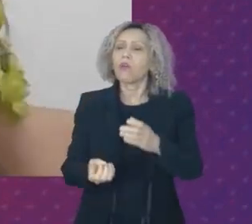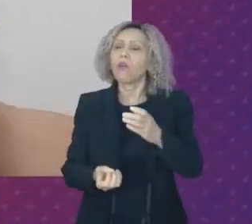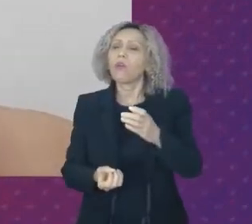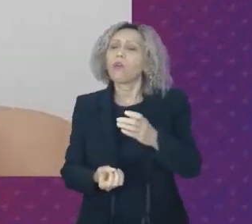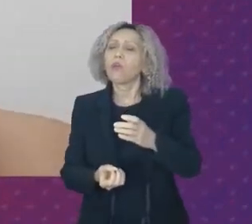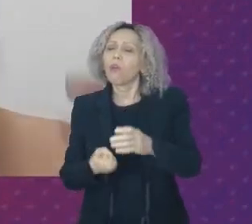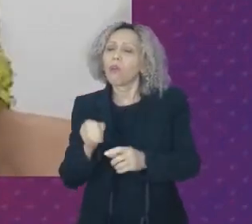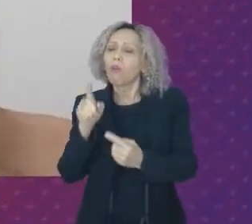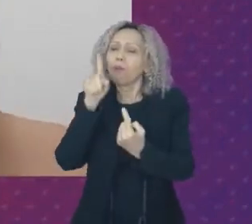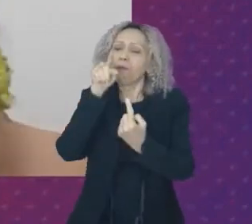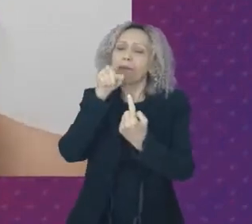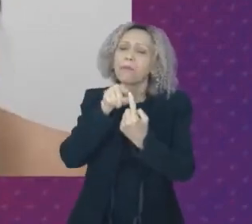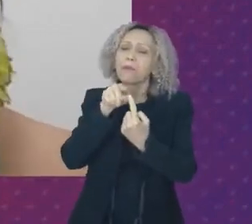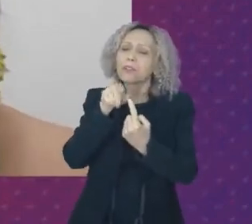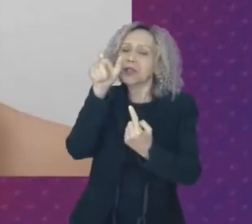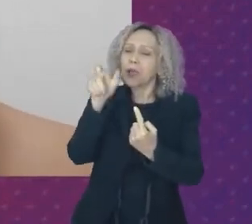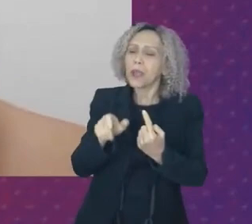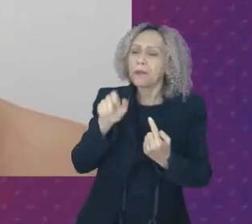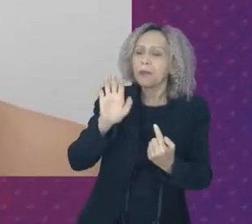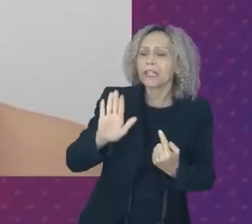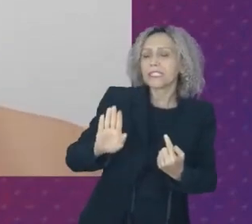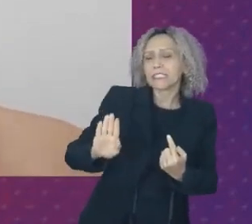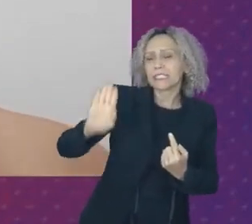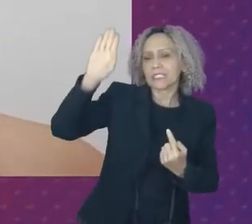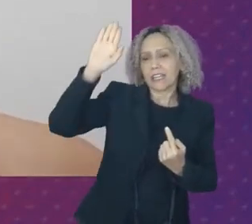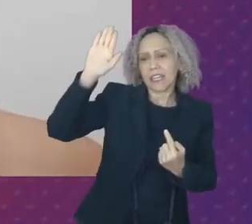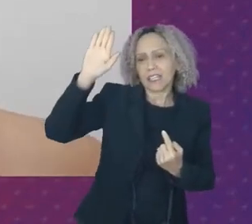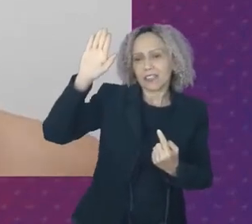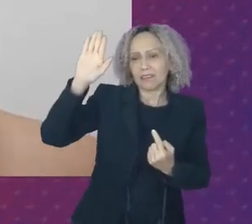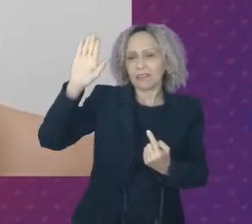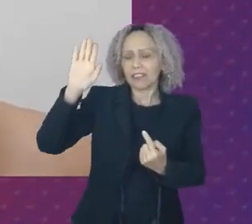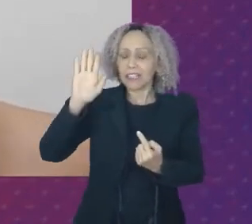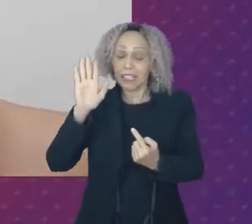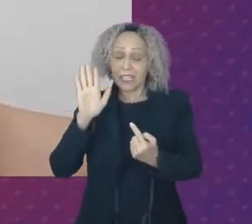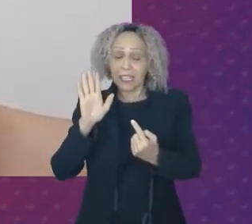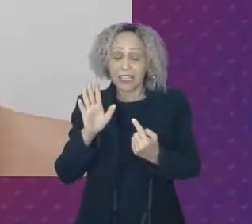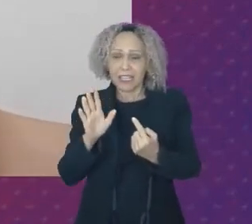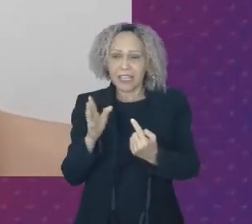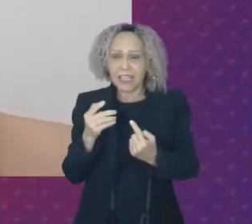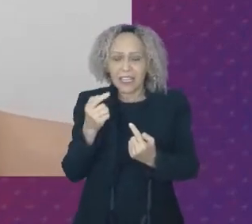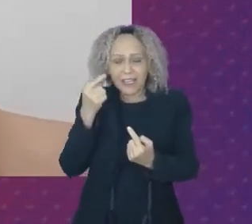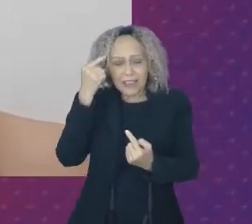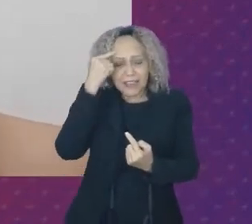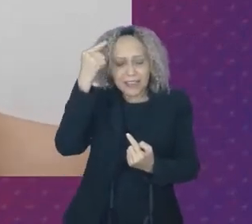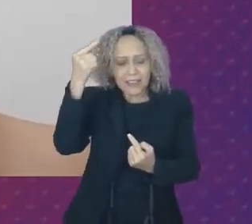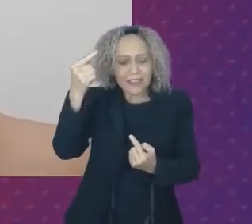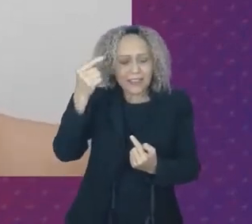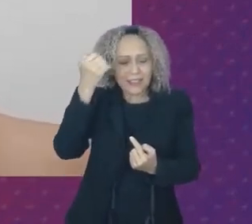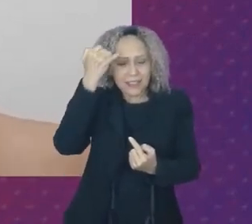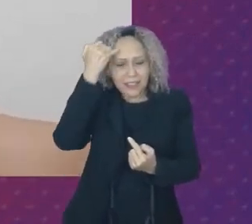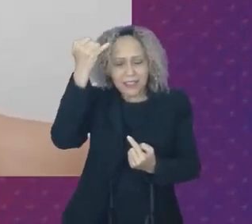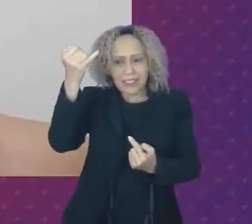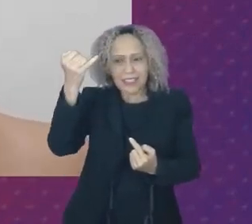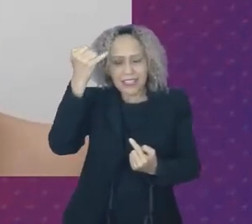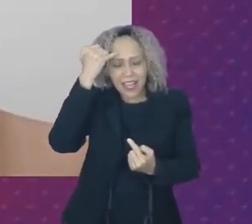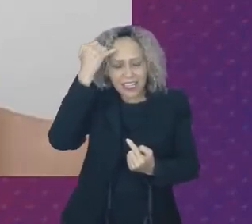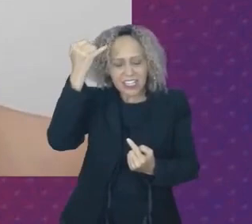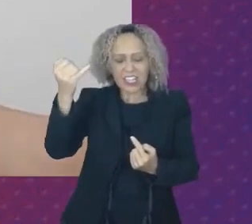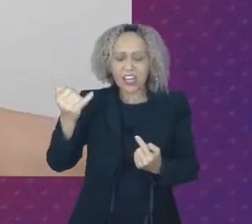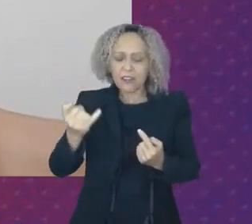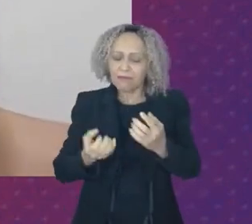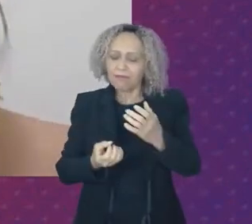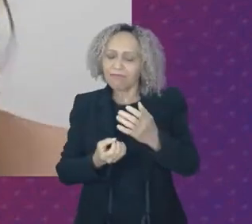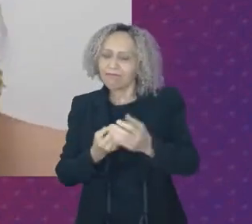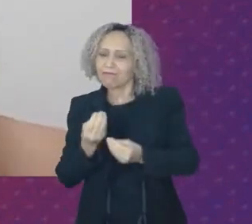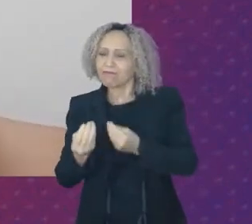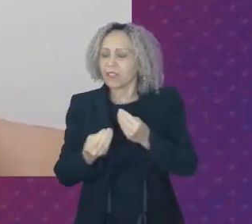arquétipo engenhoso, cheio de criatividade, que tem esse foco na construção de